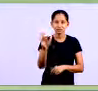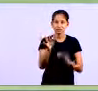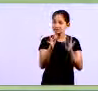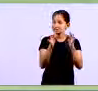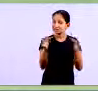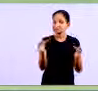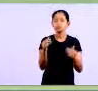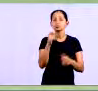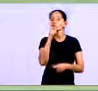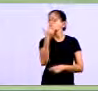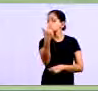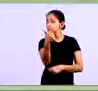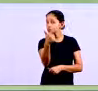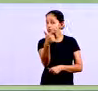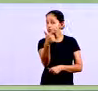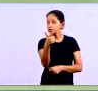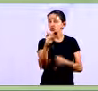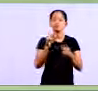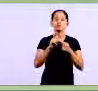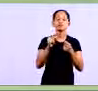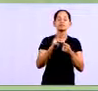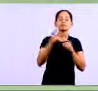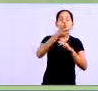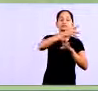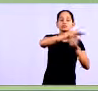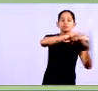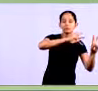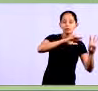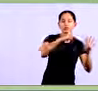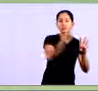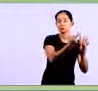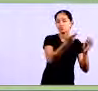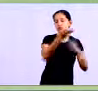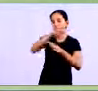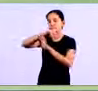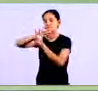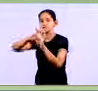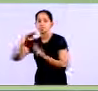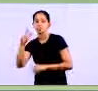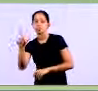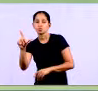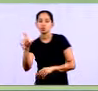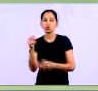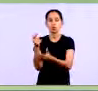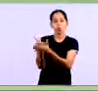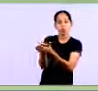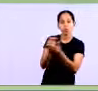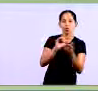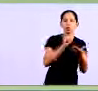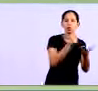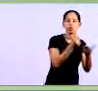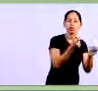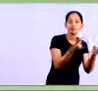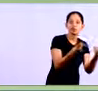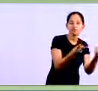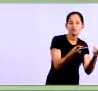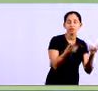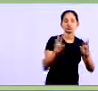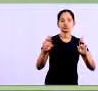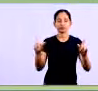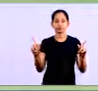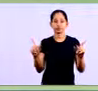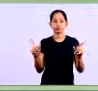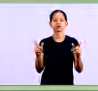se você não tiver isso você pode ter uma planilha para o seu caixa e uma planilha para o seu banco também aí você faz os lançamentos de caixa em uma planilha e os lançamentos de banco em outra